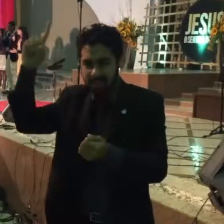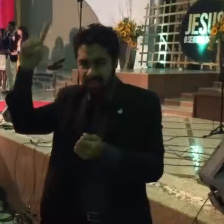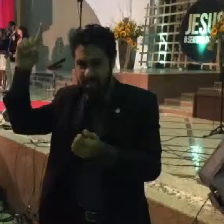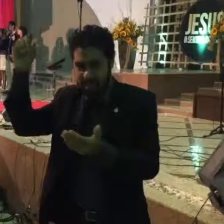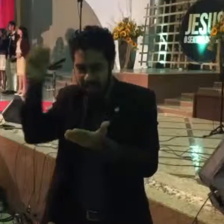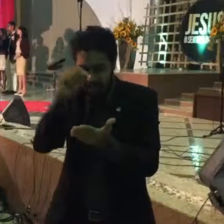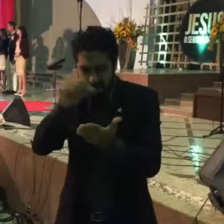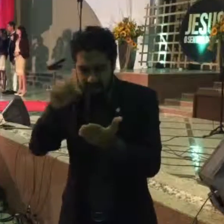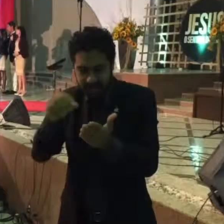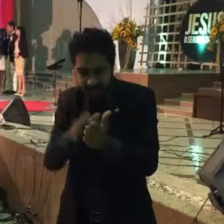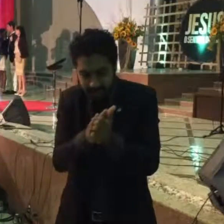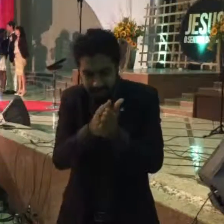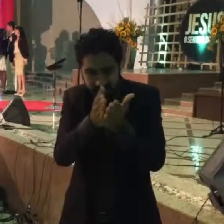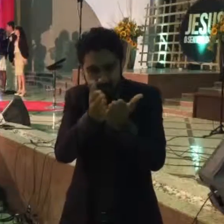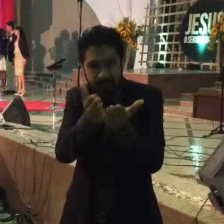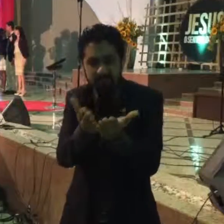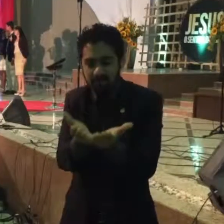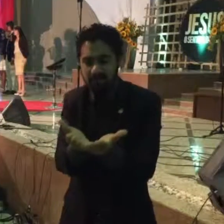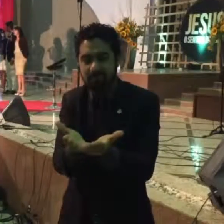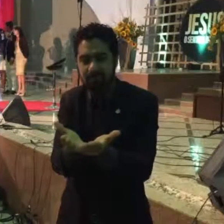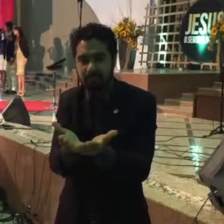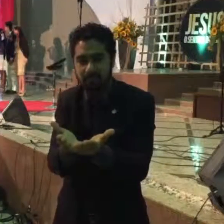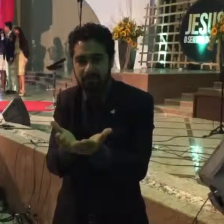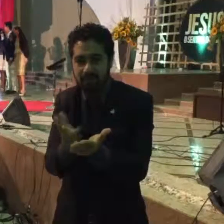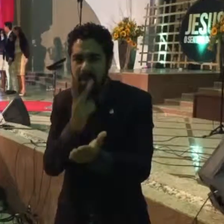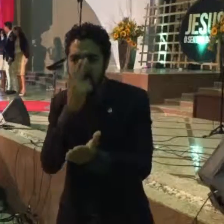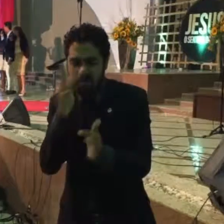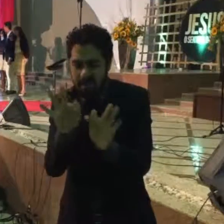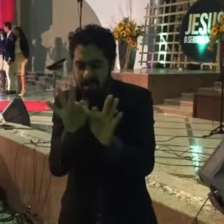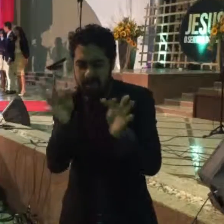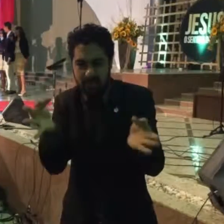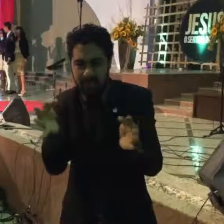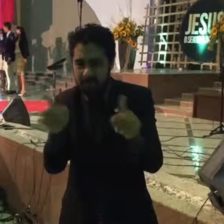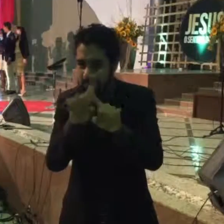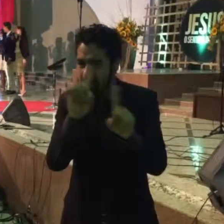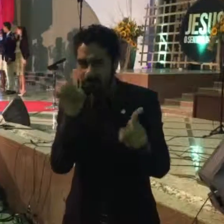com coragem, em sempre sonhas de papel